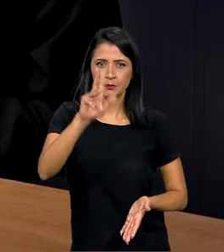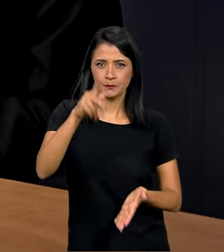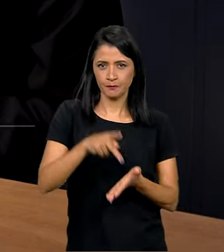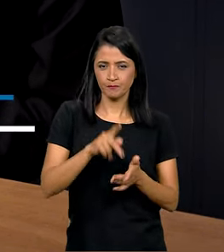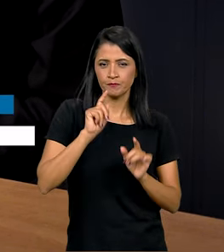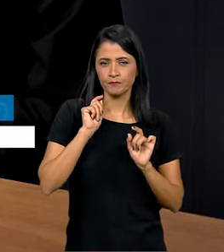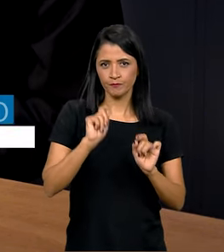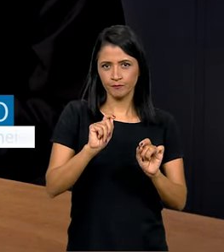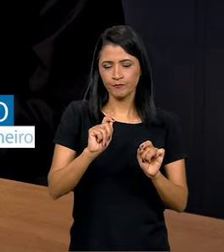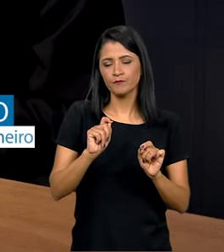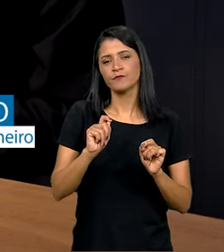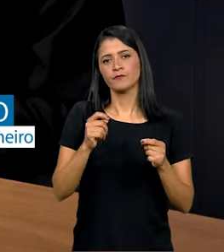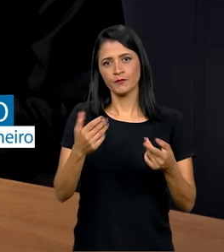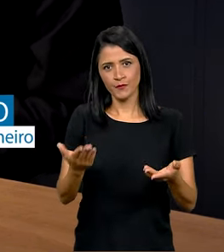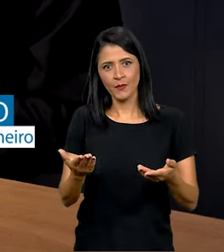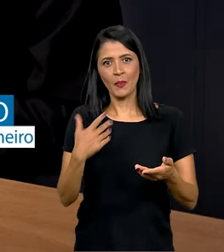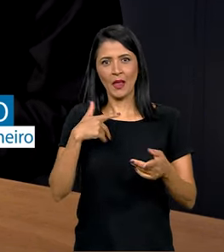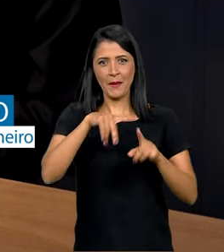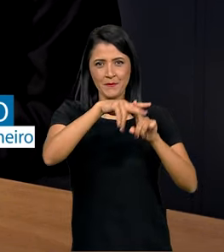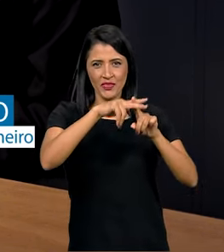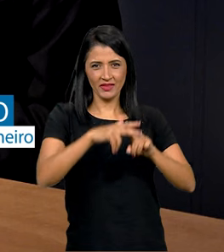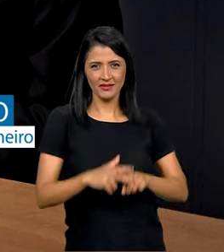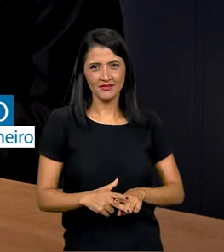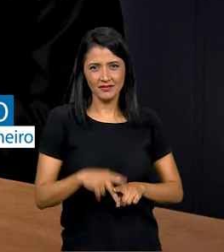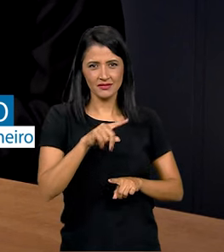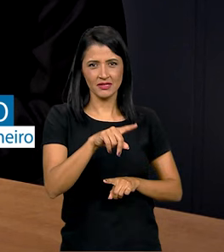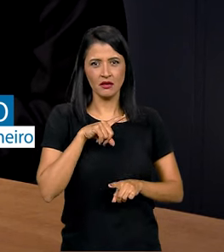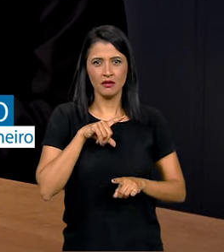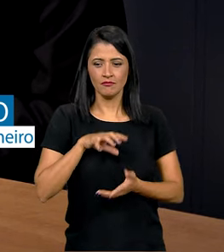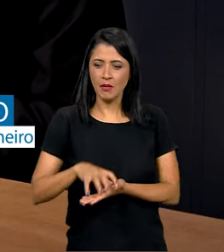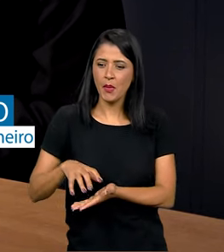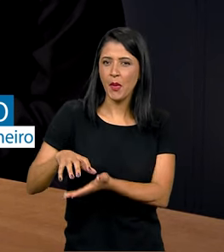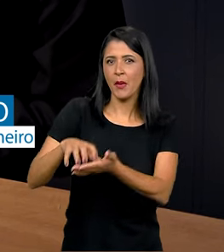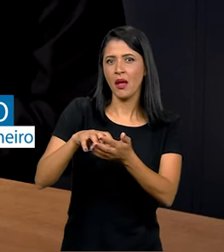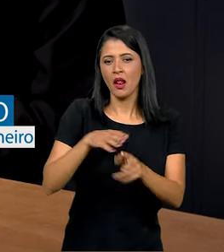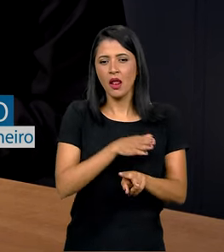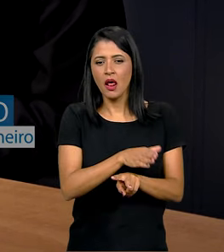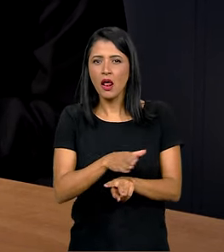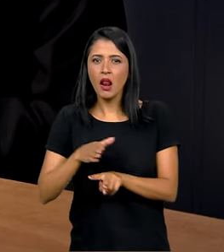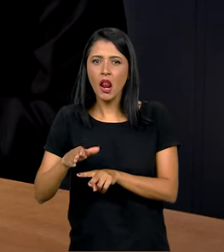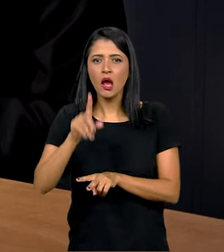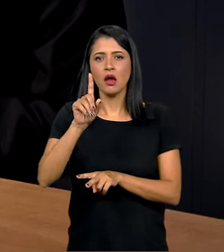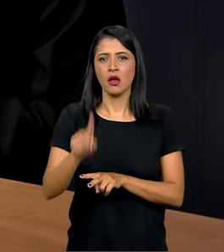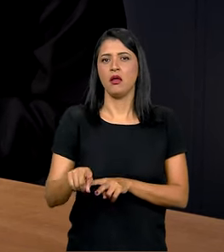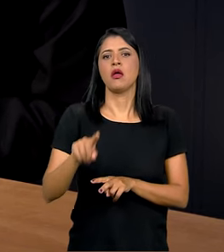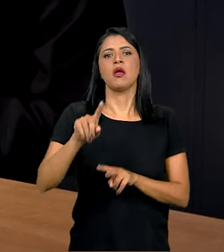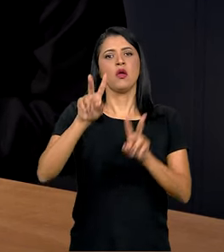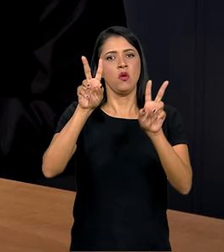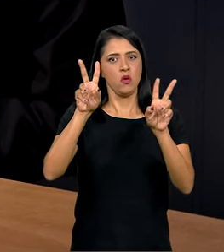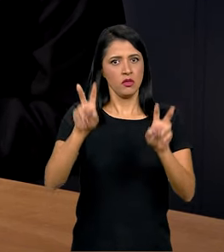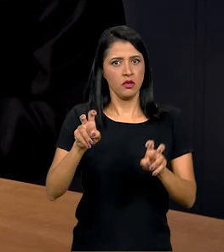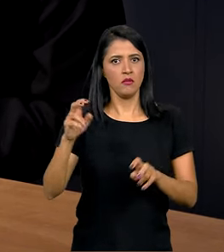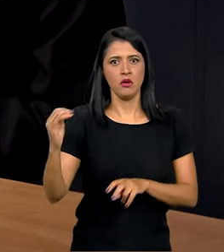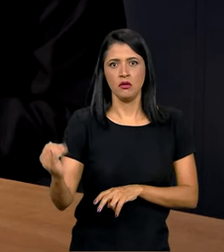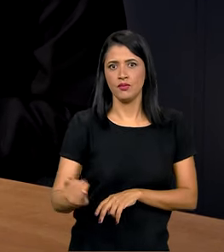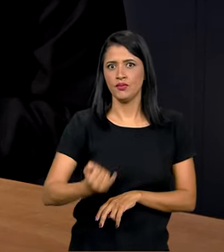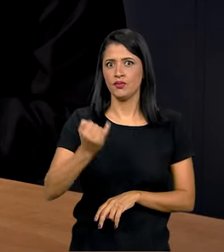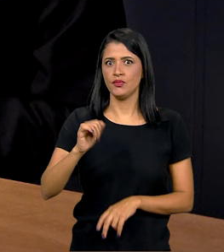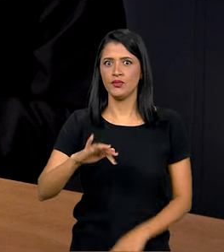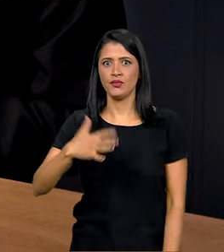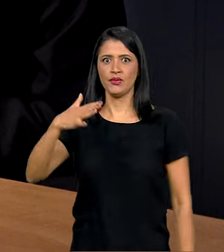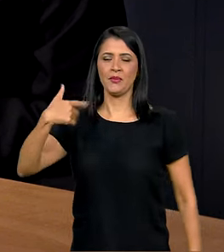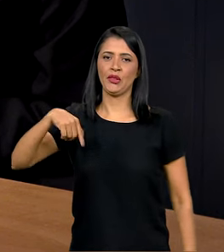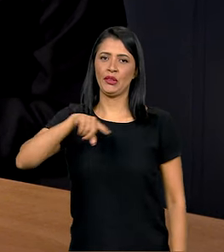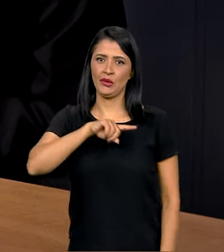verdade a a a reforma do do do dos organismos multilaterais ele é um tema muito caro para para